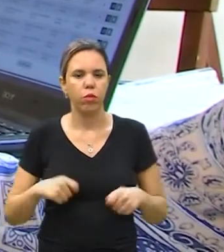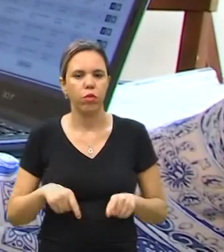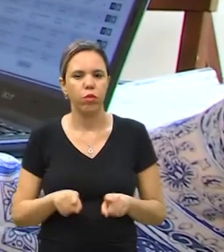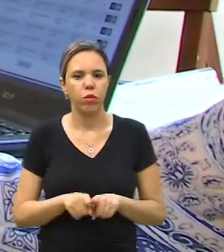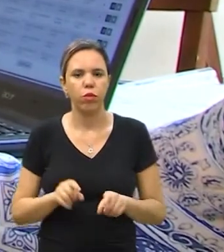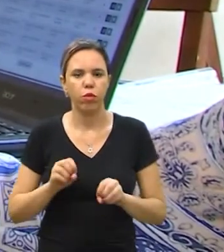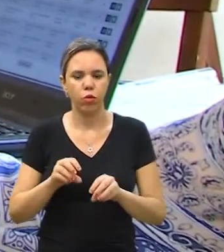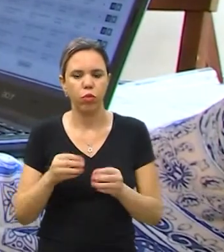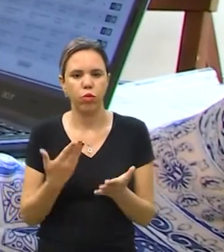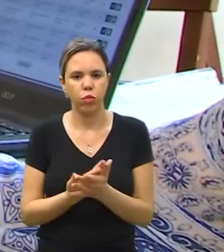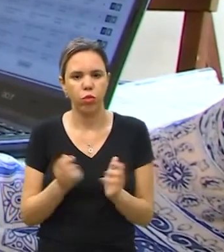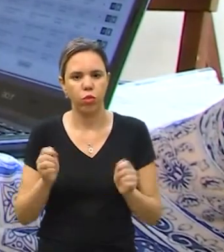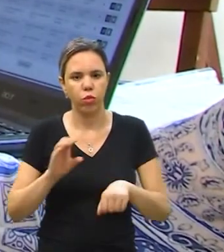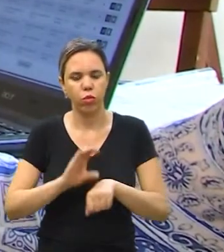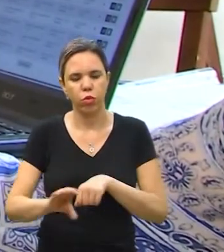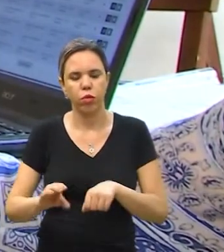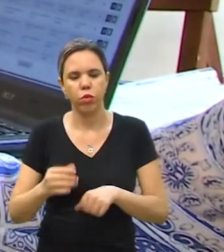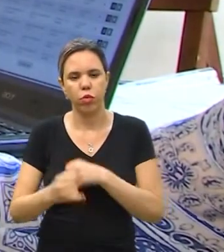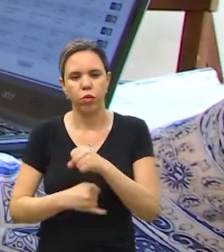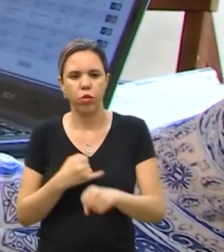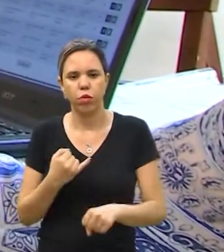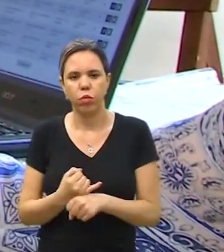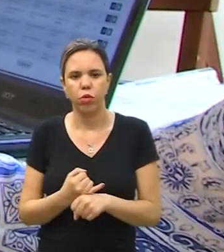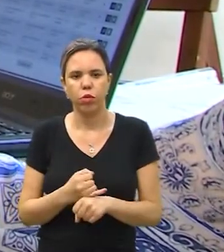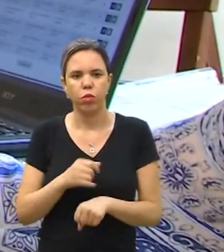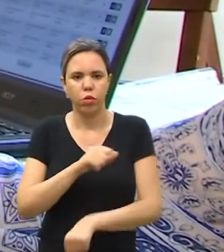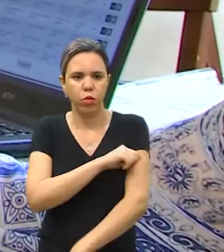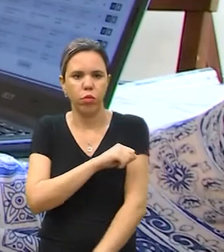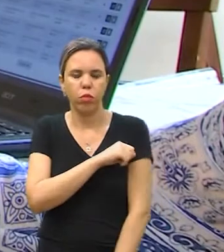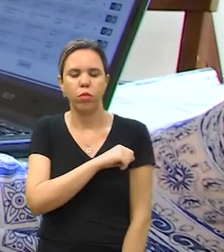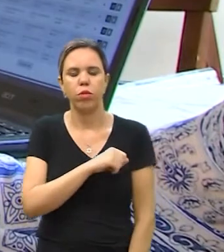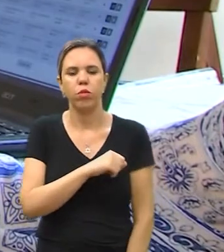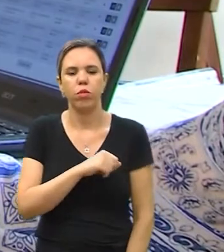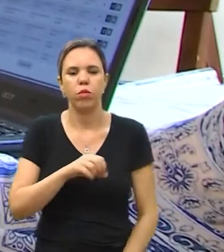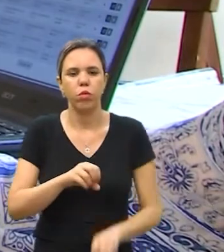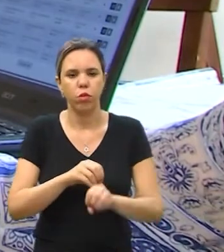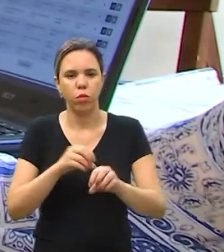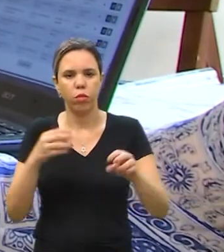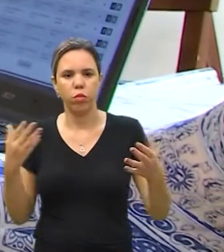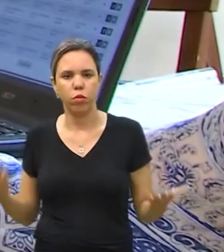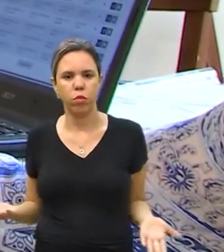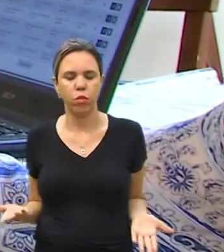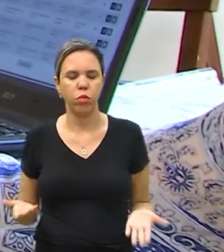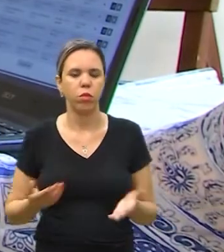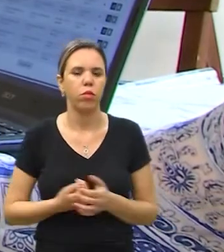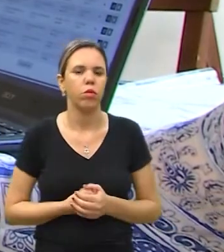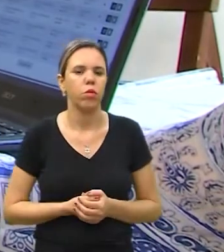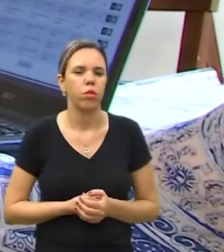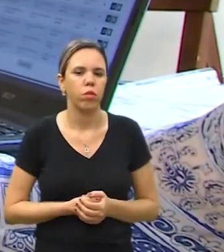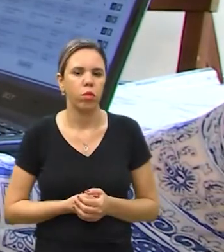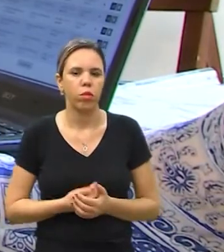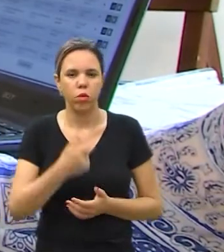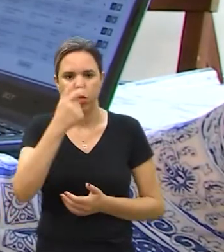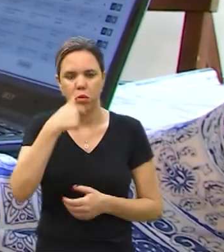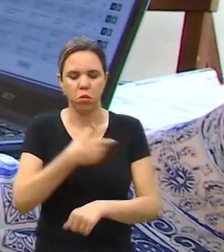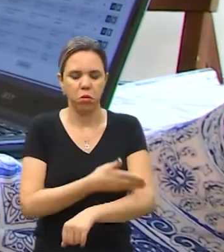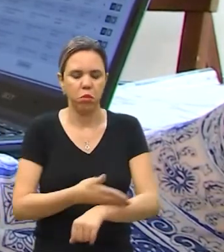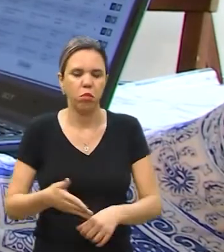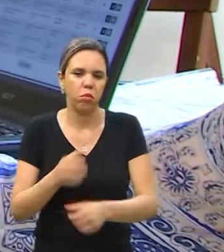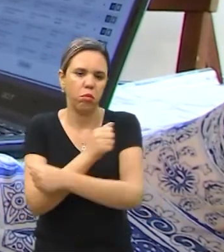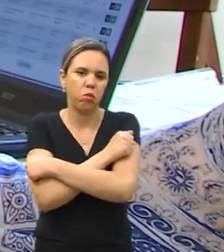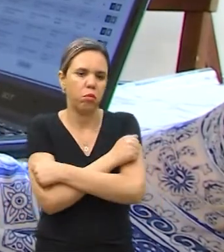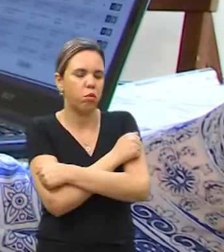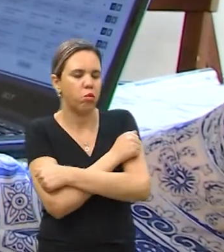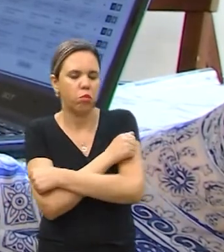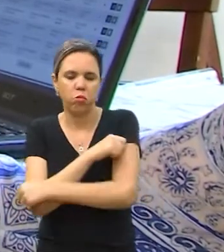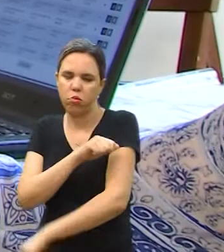de dar aula, capacidade para dar aula online, para motivar os alunos à distância. entendeu isso? Eu que estava acostumado a abraçar o